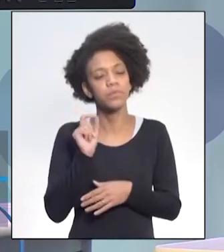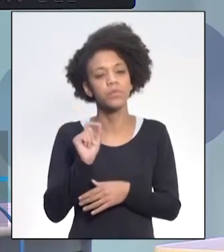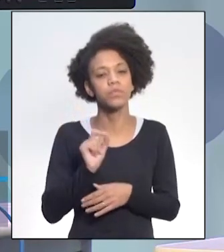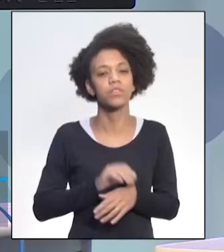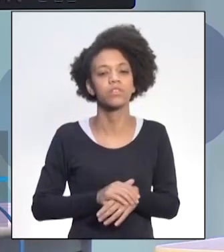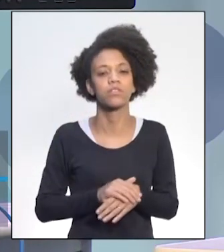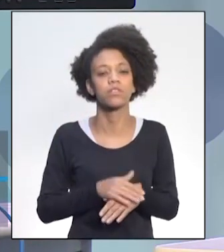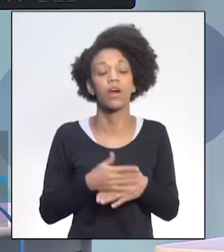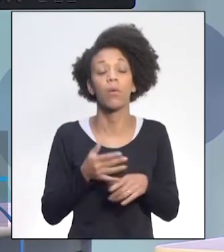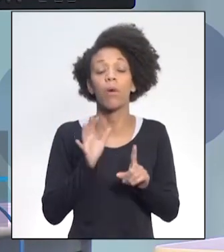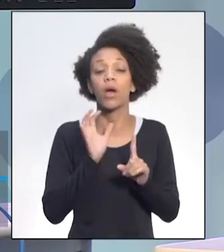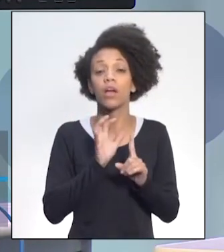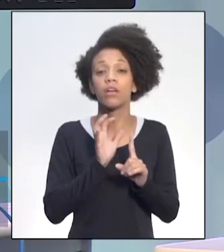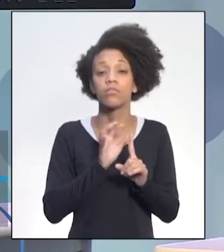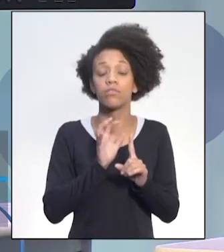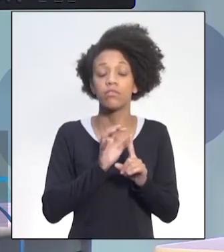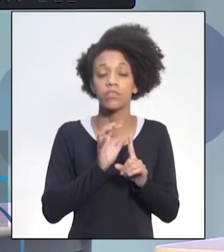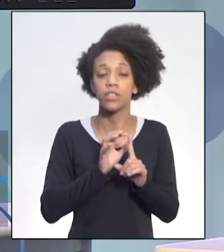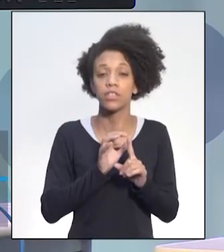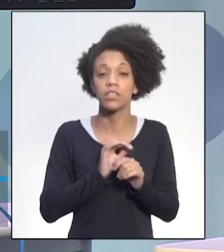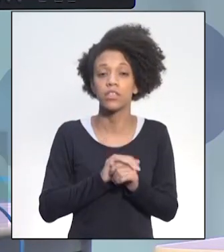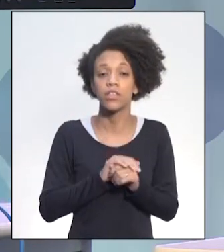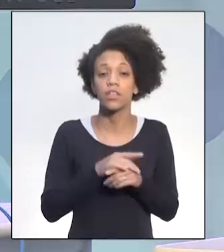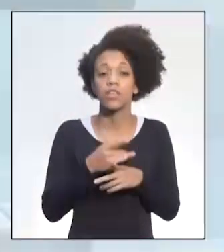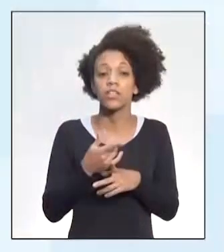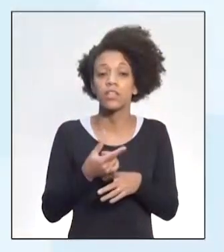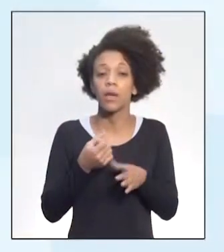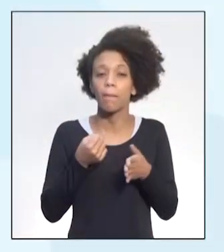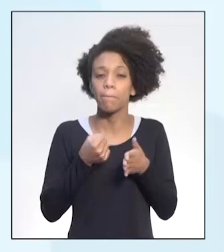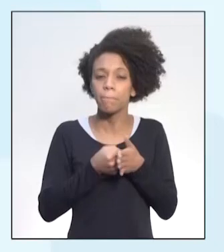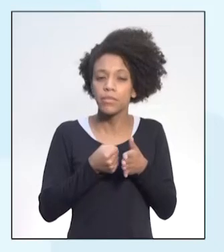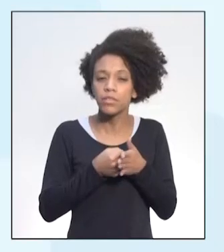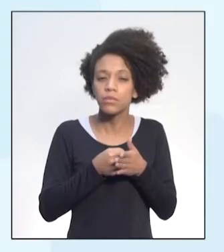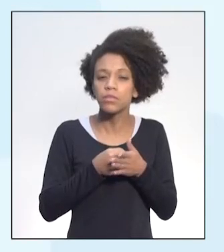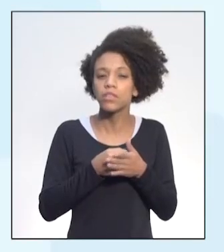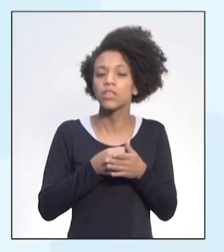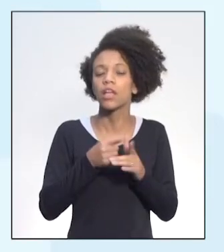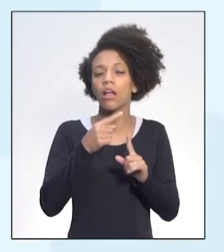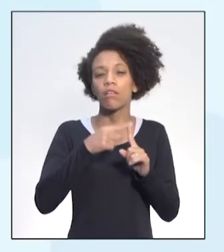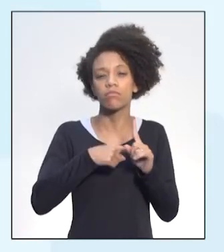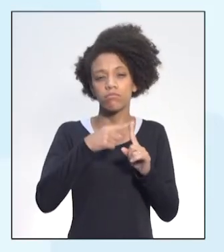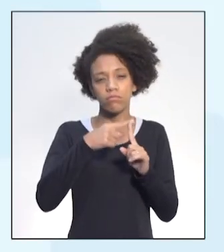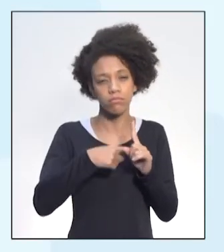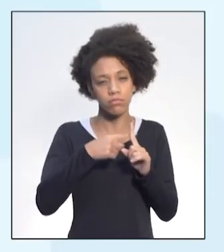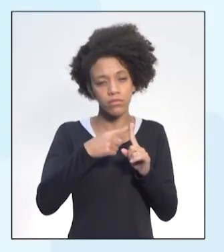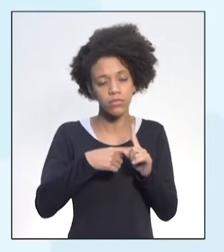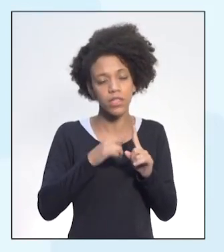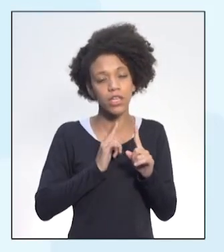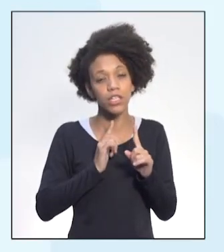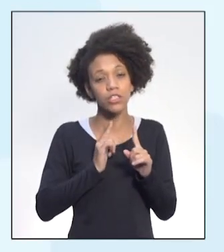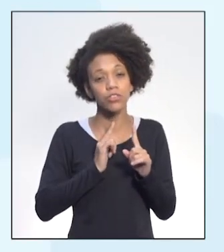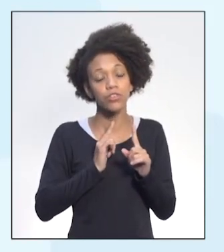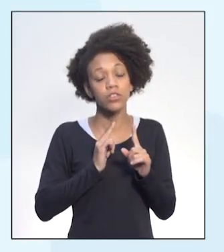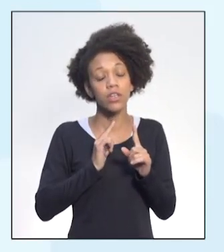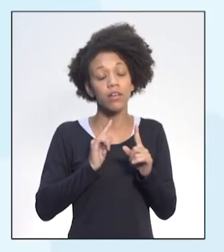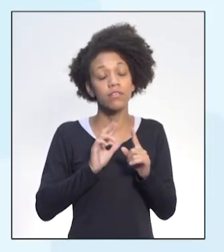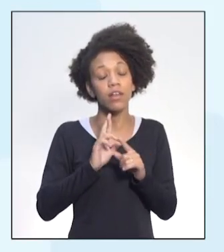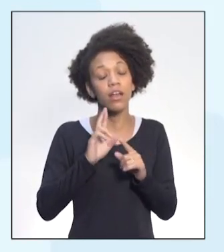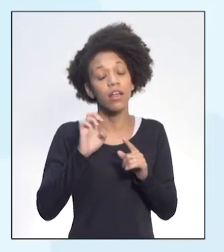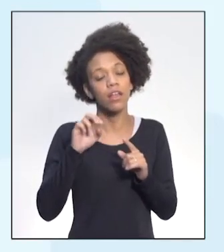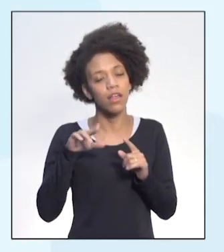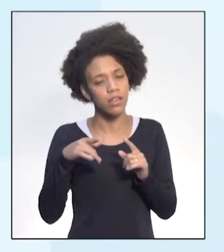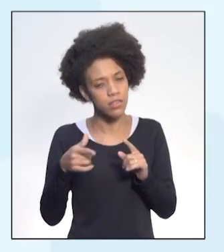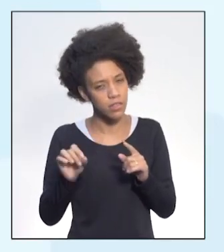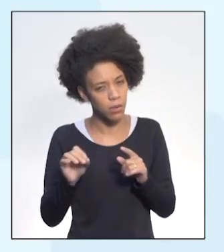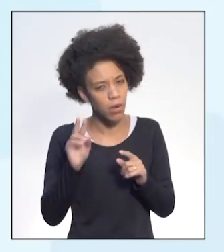era a influência que a pressão e a temperatura tinha no rendimento das reações. Lembra da